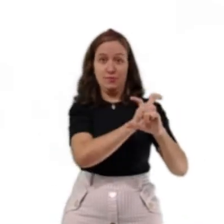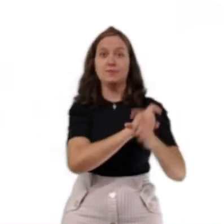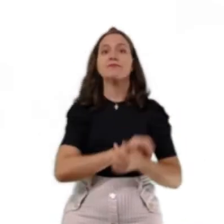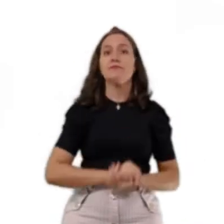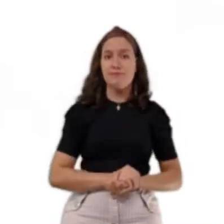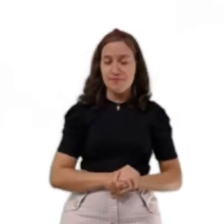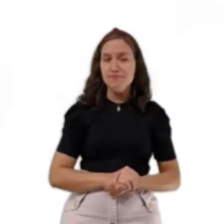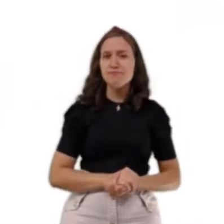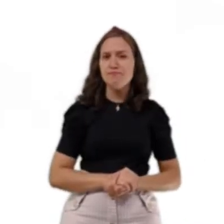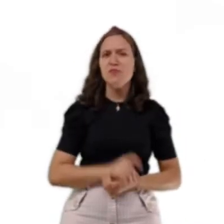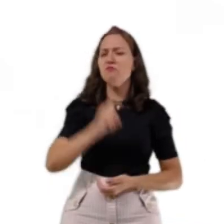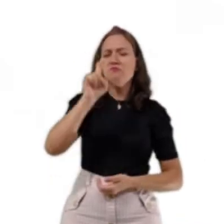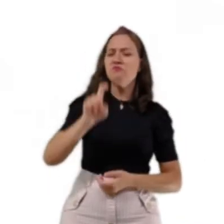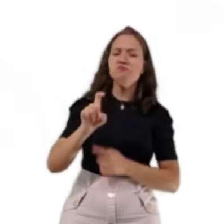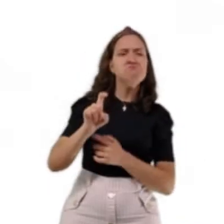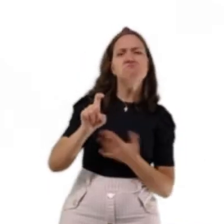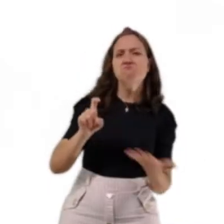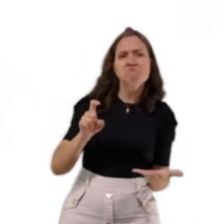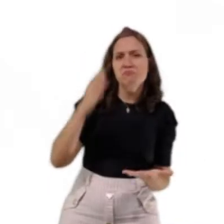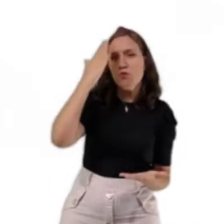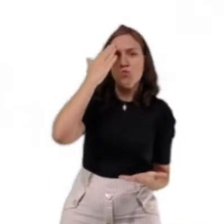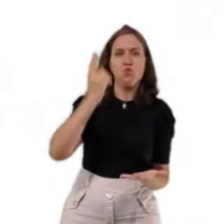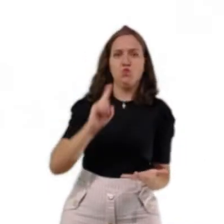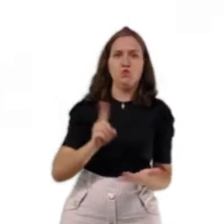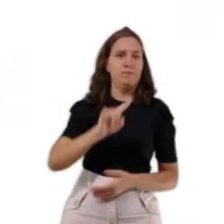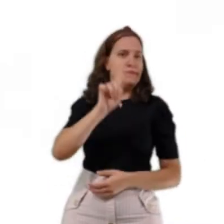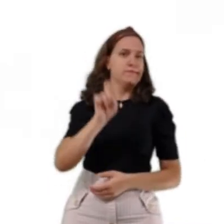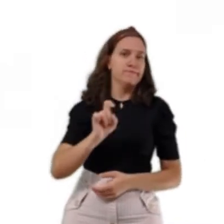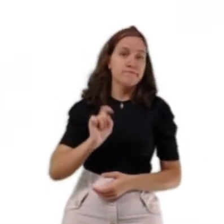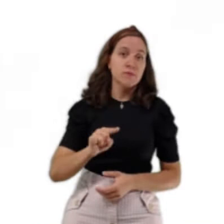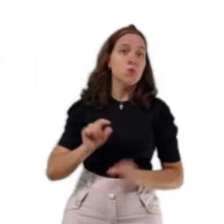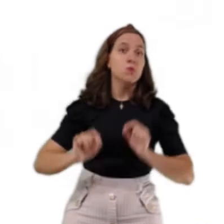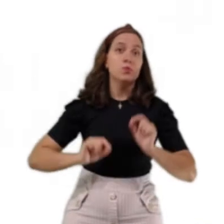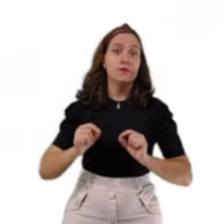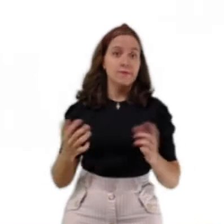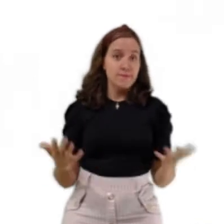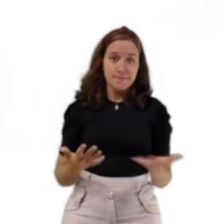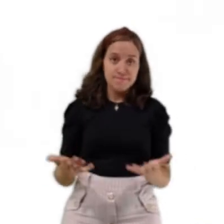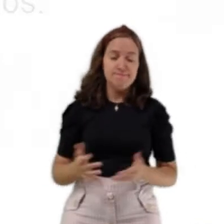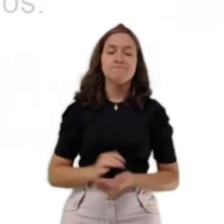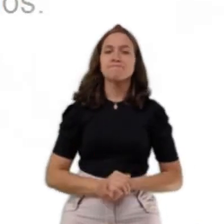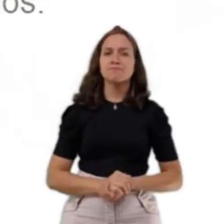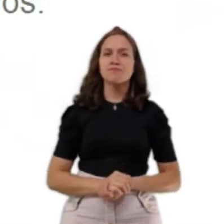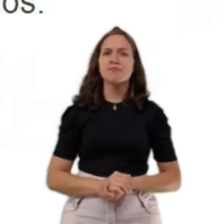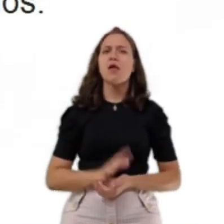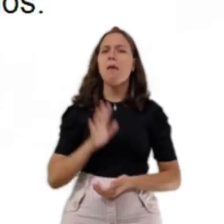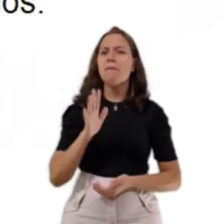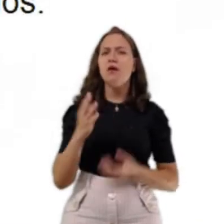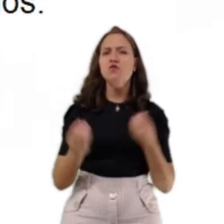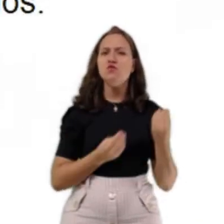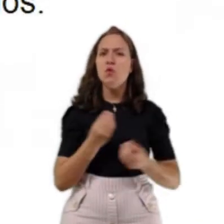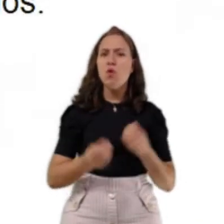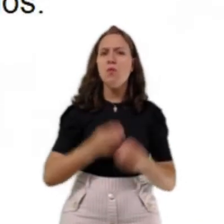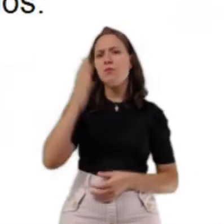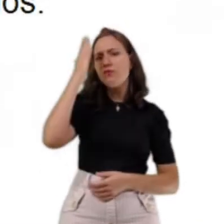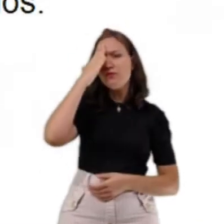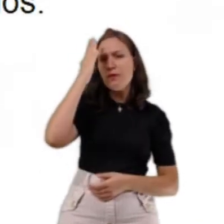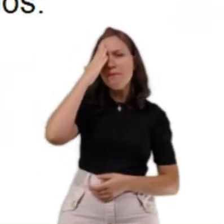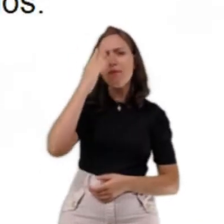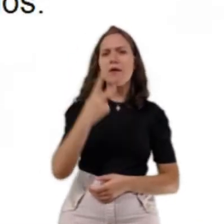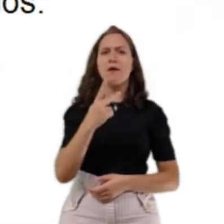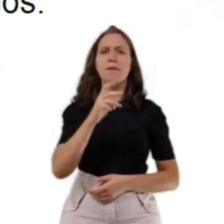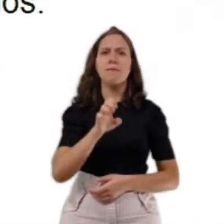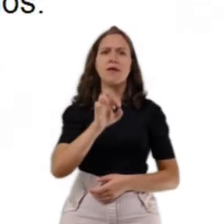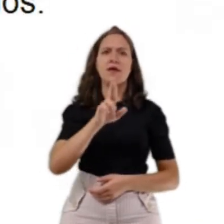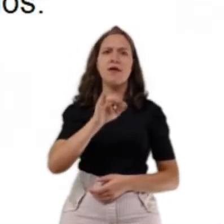Porches essa medida X é um valor desconhecido para calcular o perímetro do quadrado o